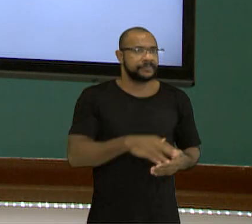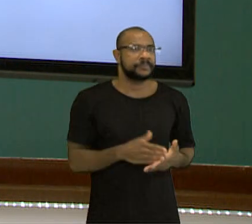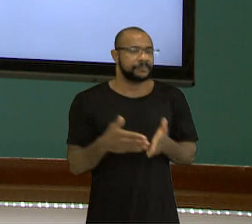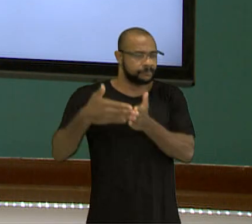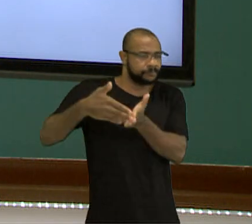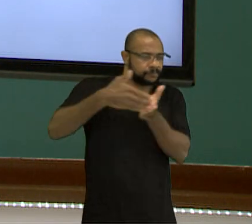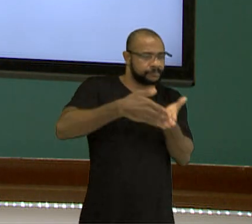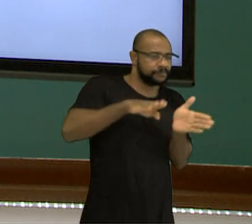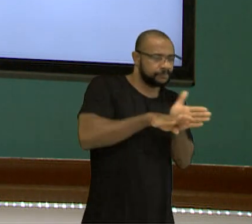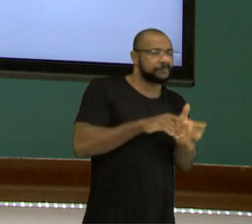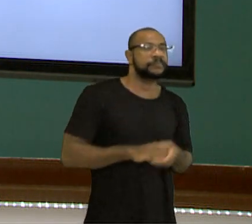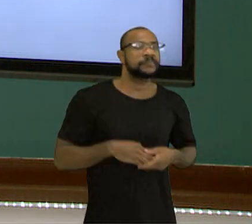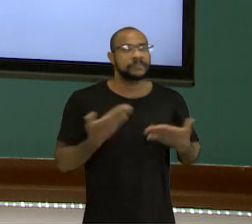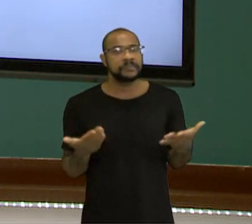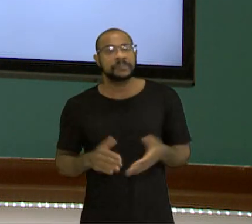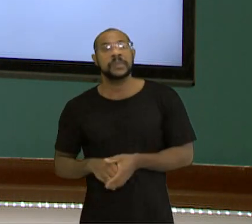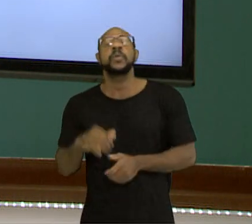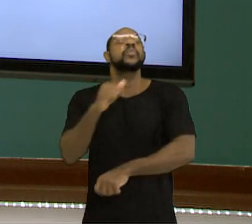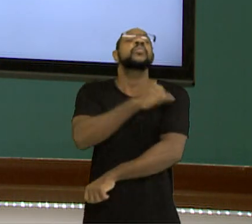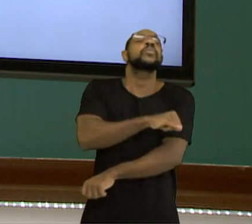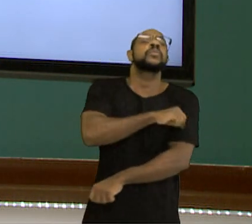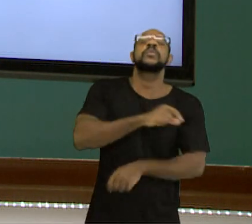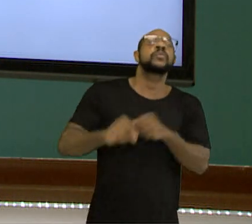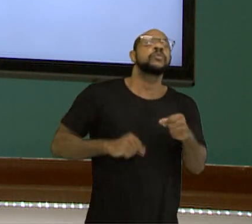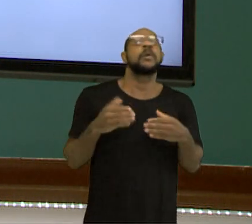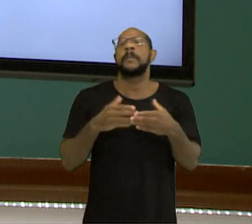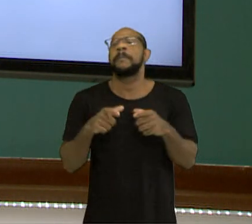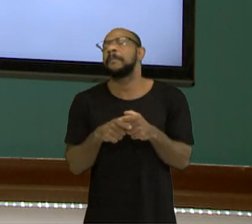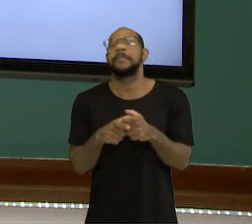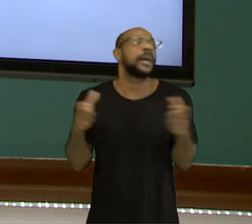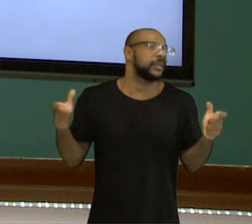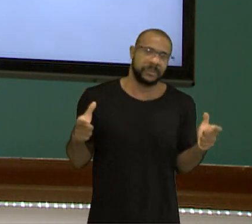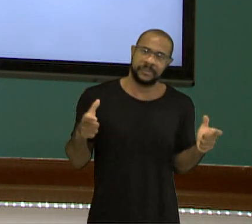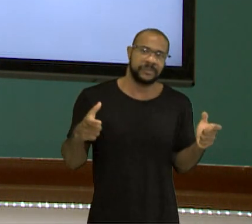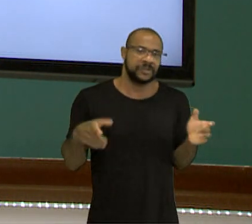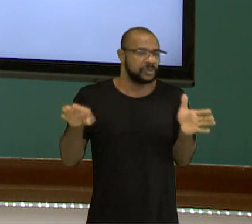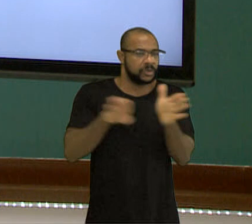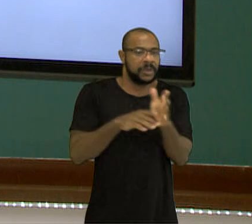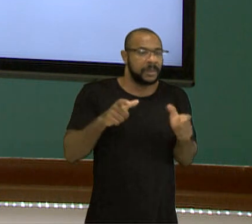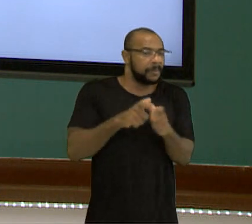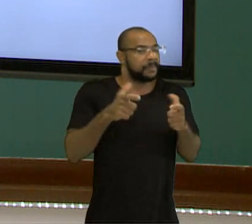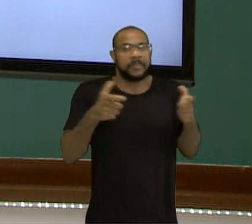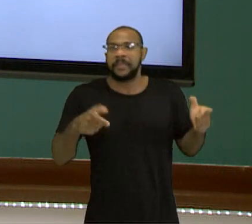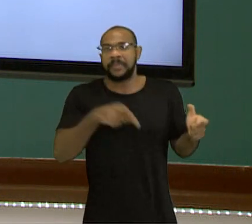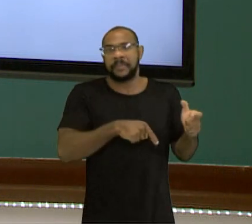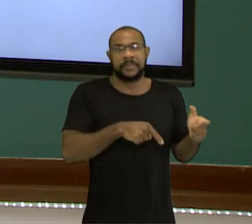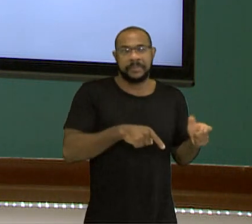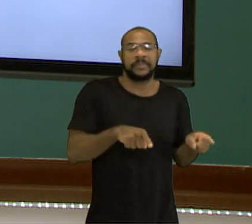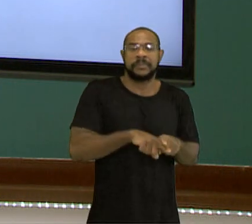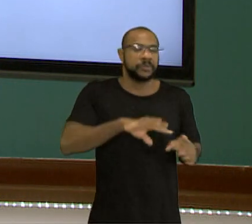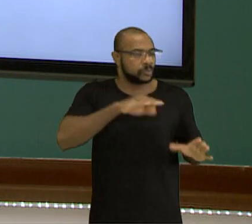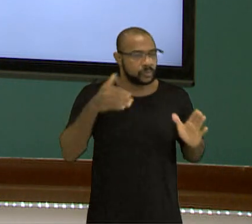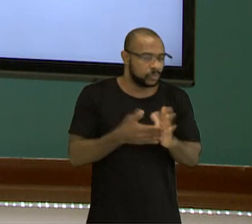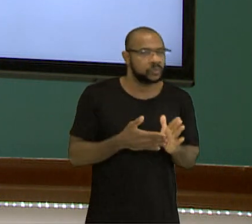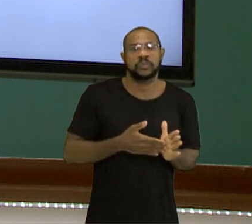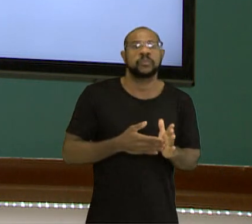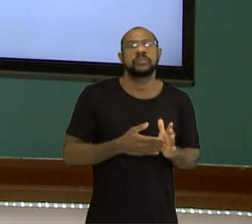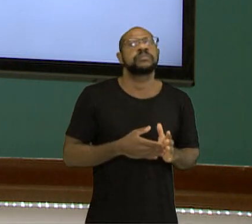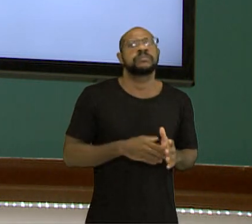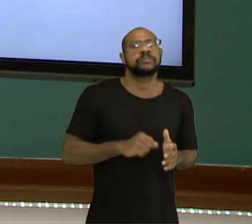negreiro pelo Atlântico, o Rio de Janeiro ele foi o maior porto de escravo não só do Brasil, mas como de todo o